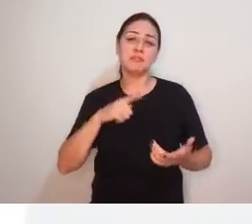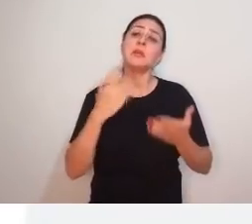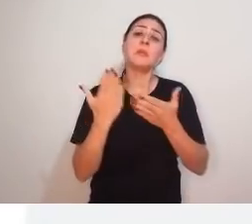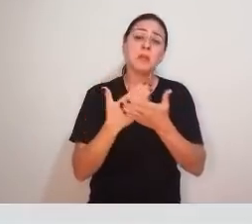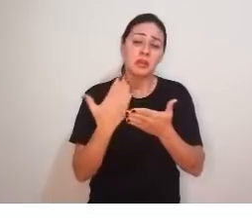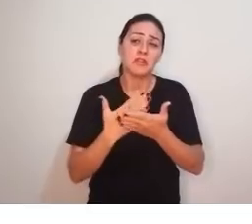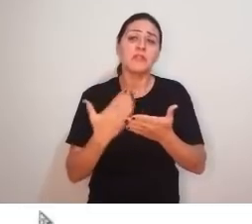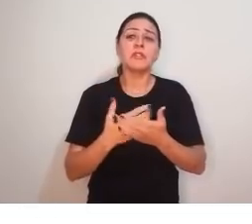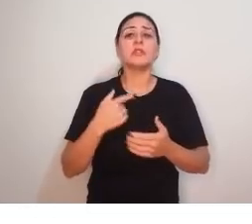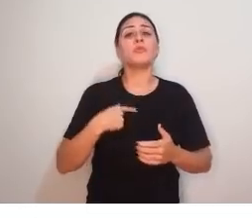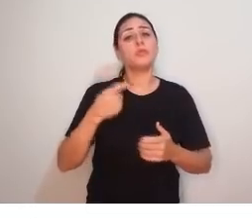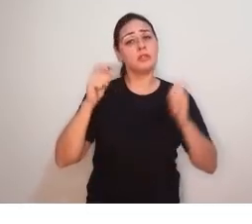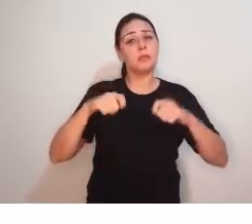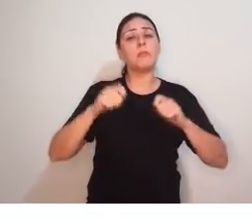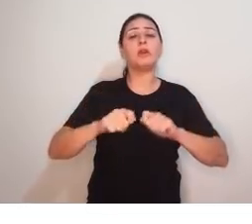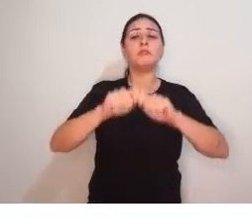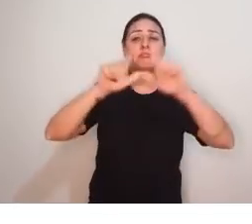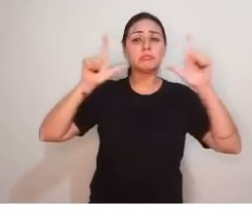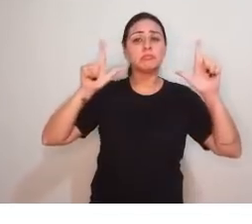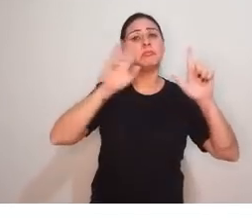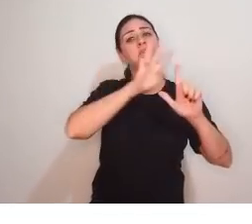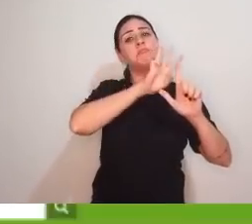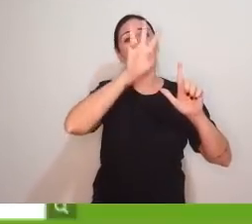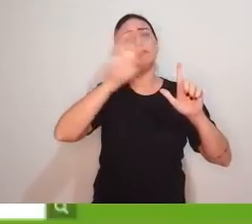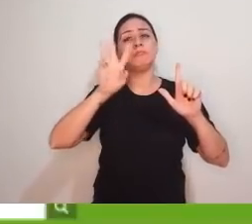pelo GoRead. Tá?